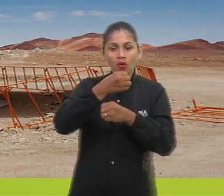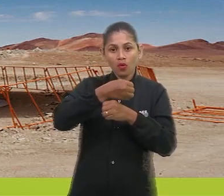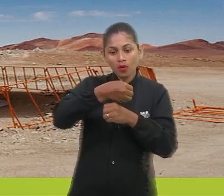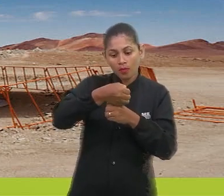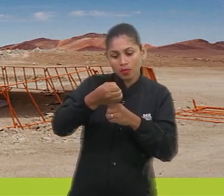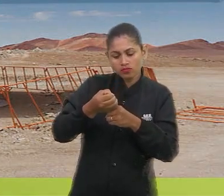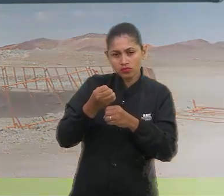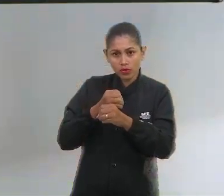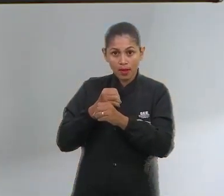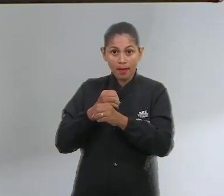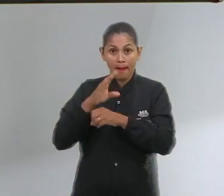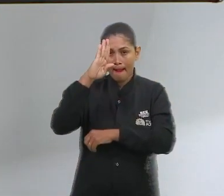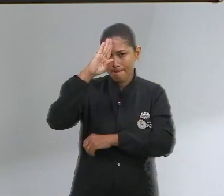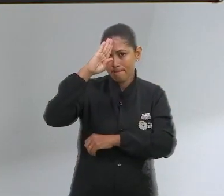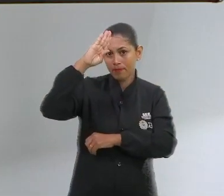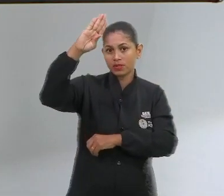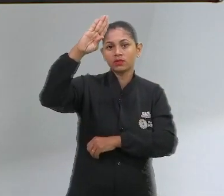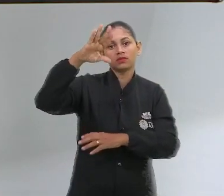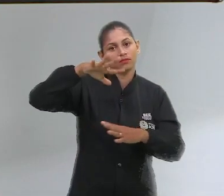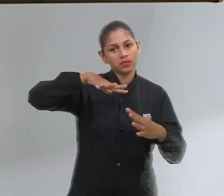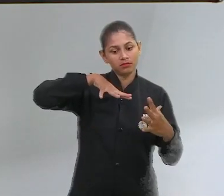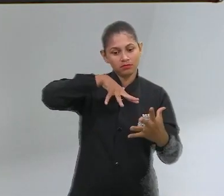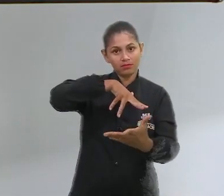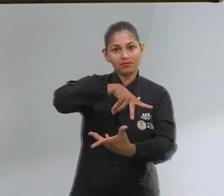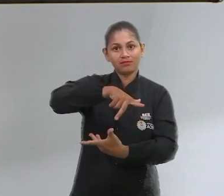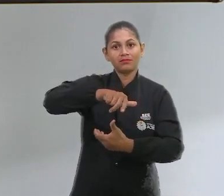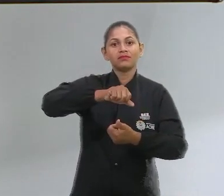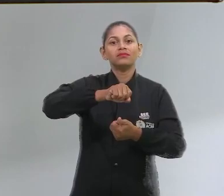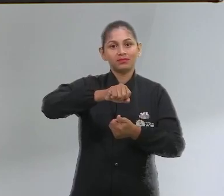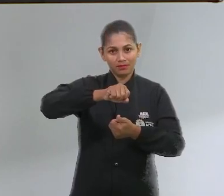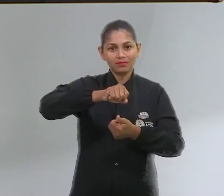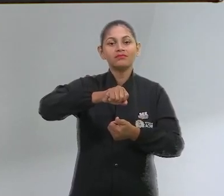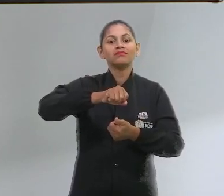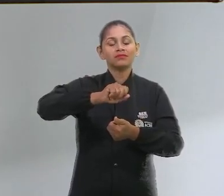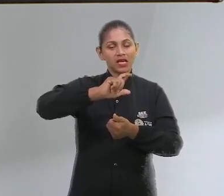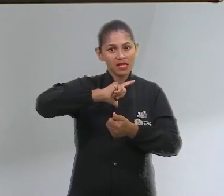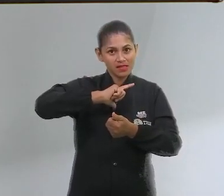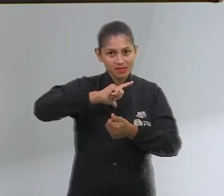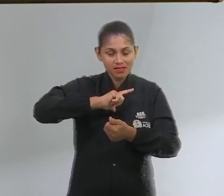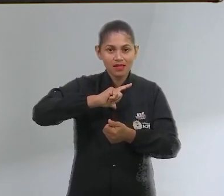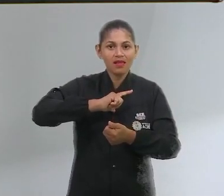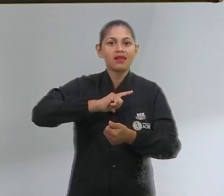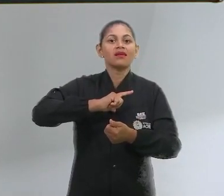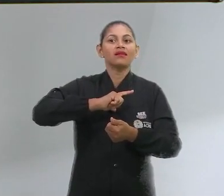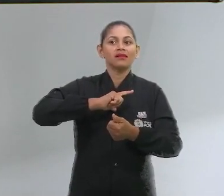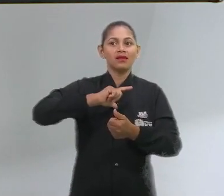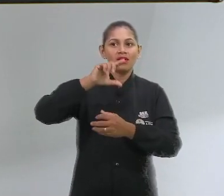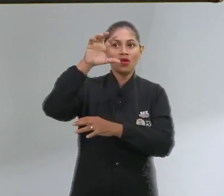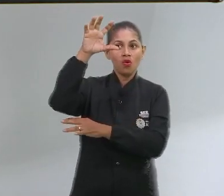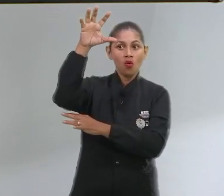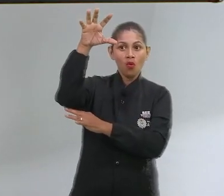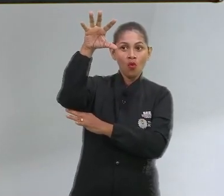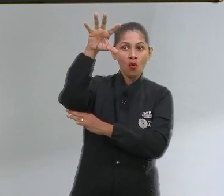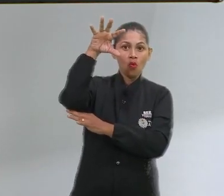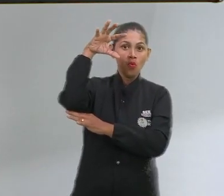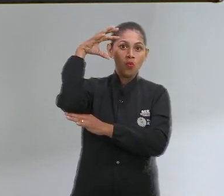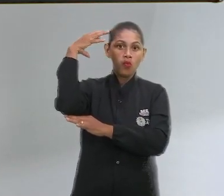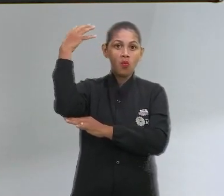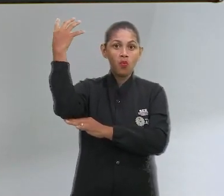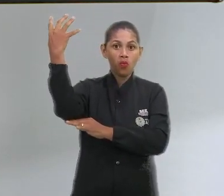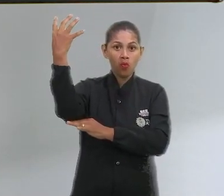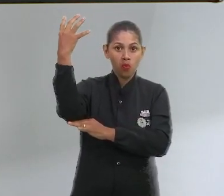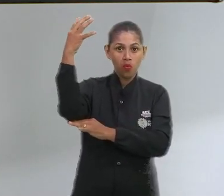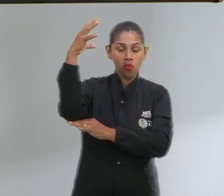no universo. Então, olha que interessante, Nós temos aí um grande aparelho eletrônico, um interferômetro, a espécie de